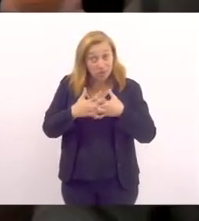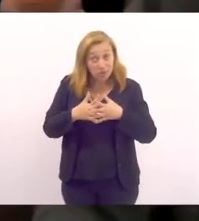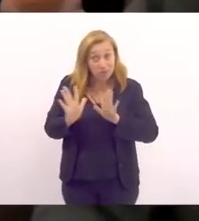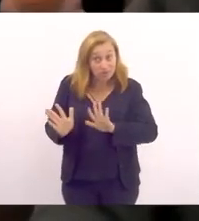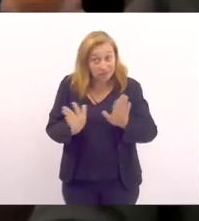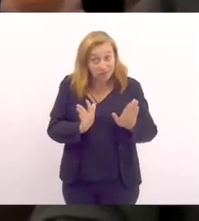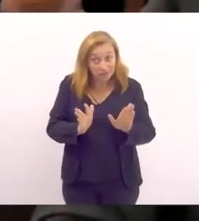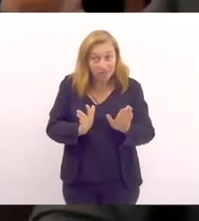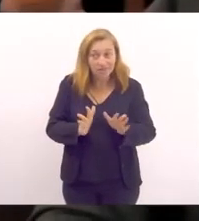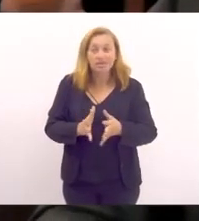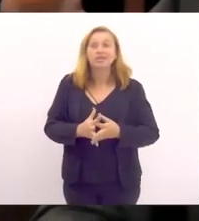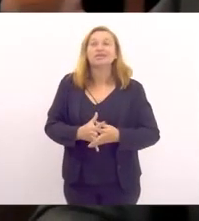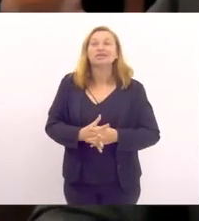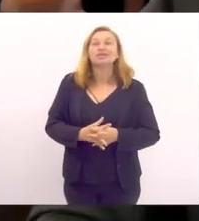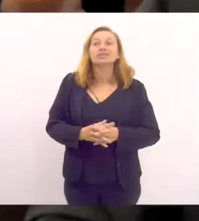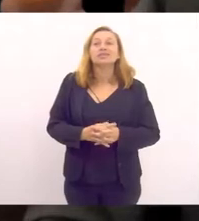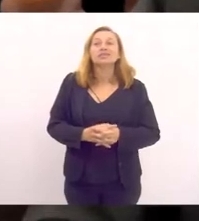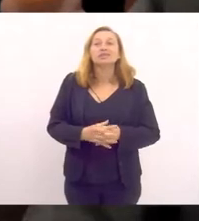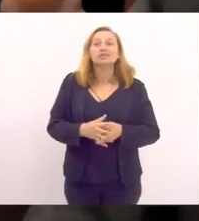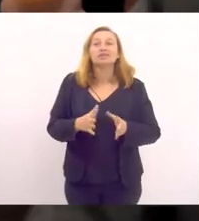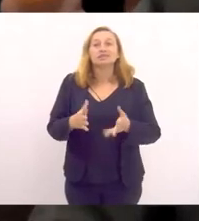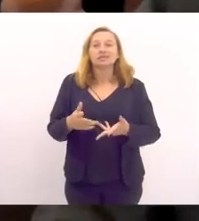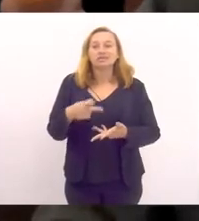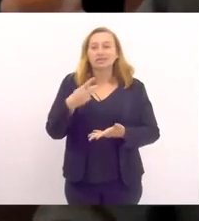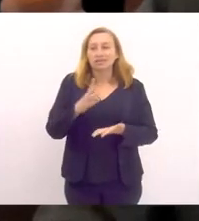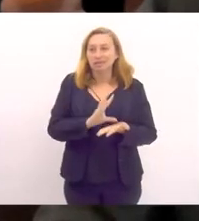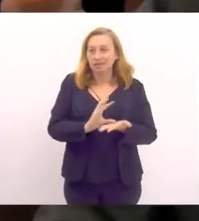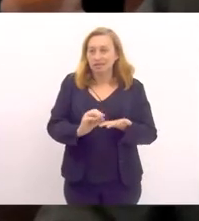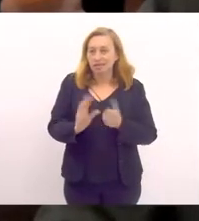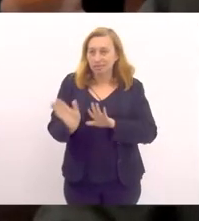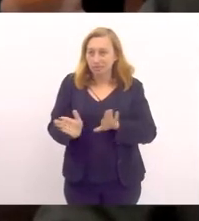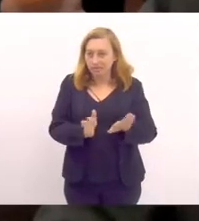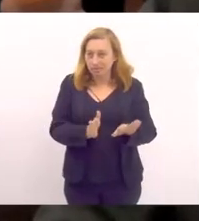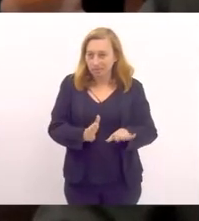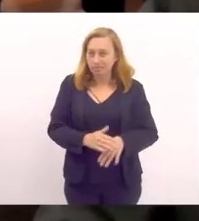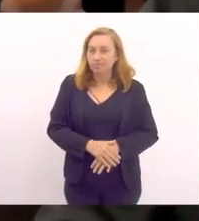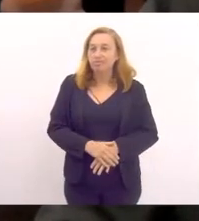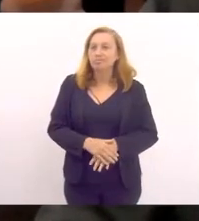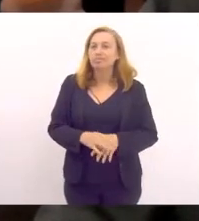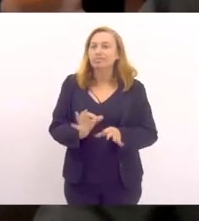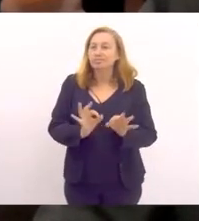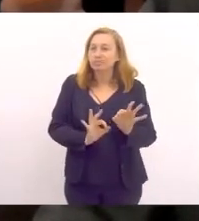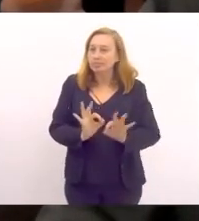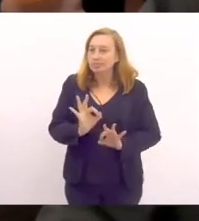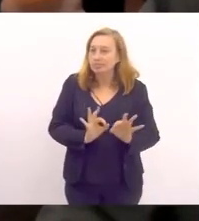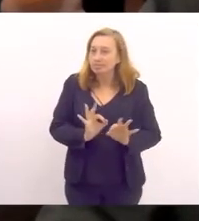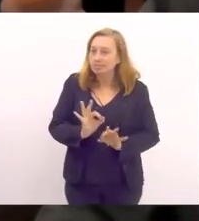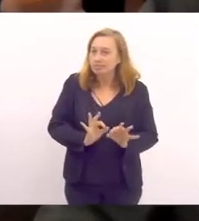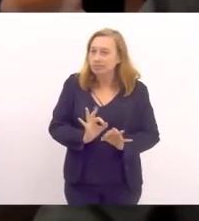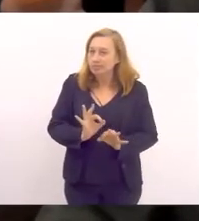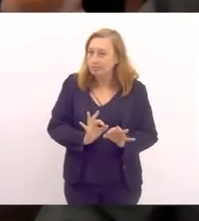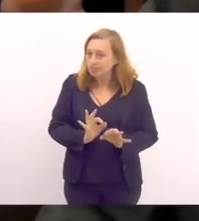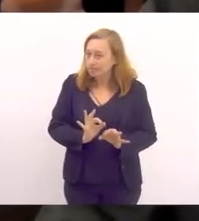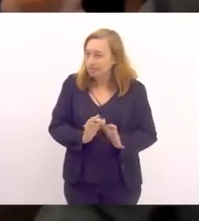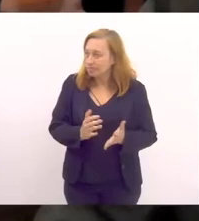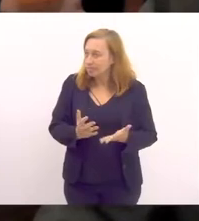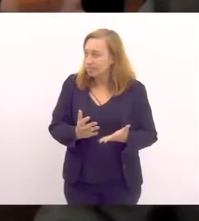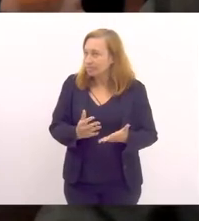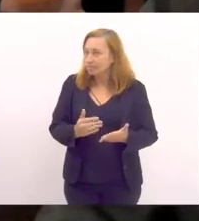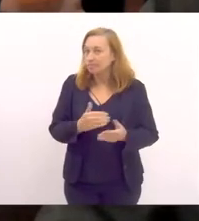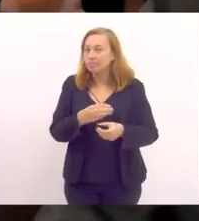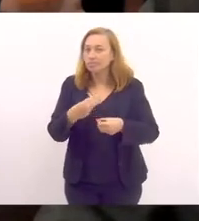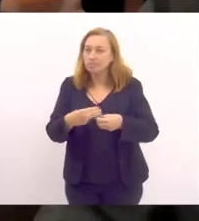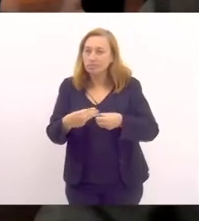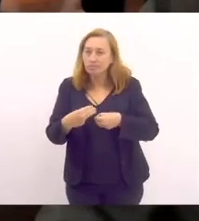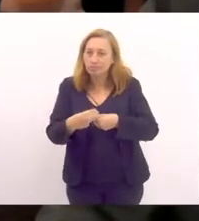estou justificando, não. Eu estou só consignando na ata, que o né? O senhor lá no seu planejamento e projetos, considere aqui os